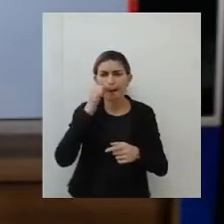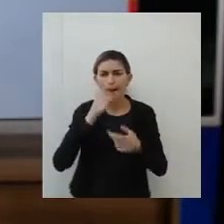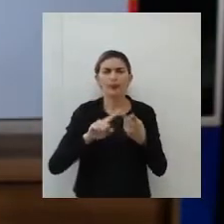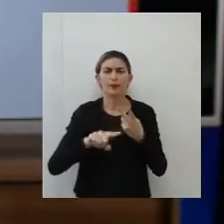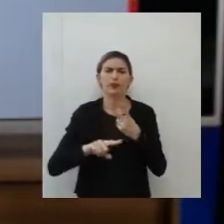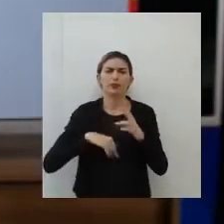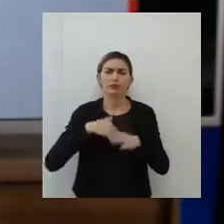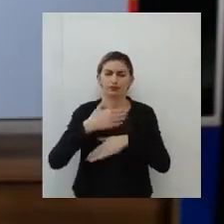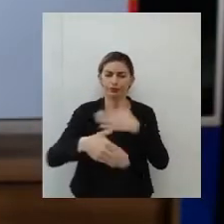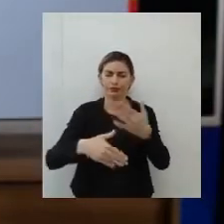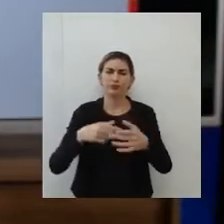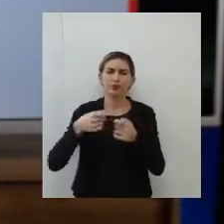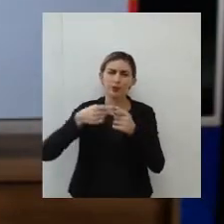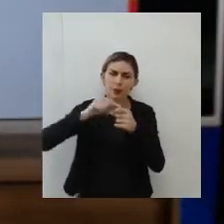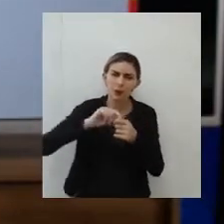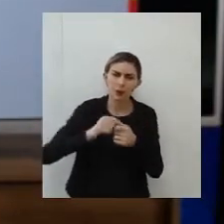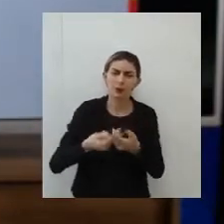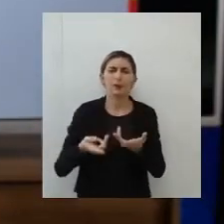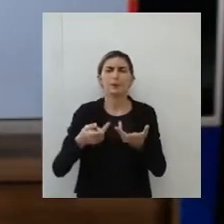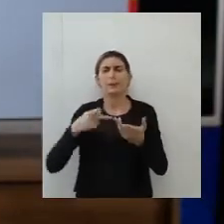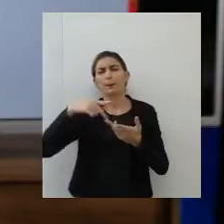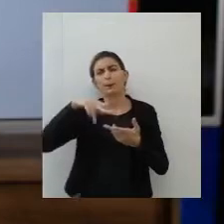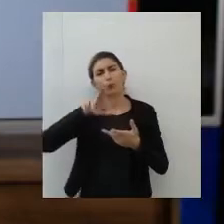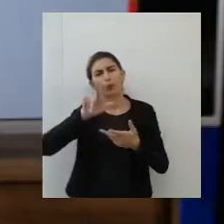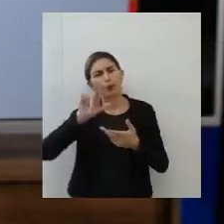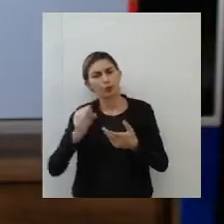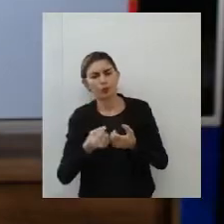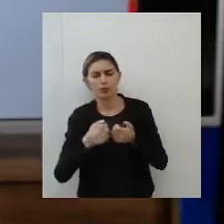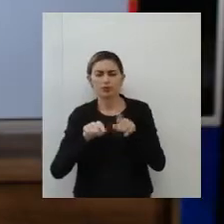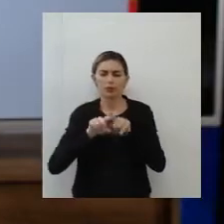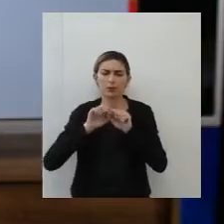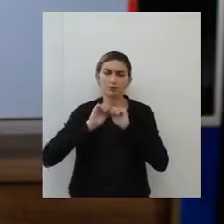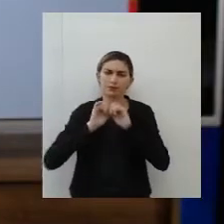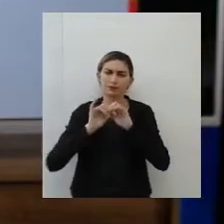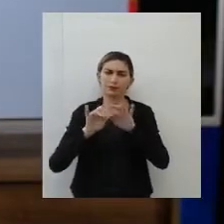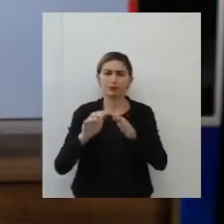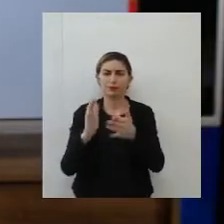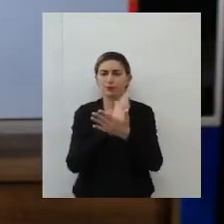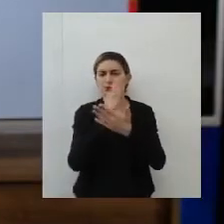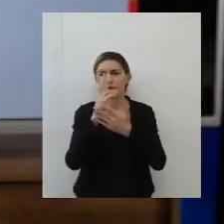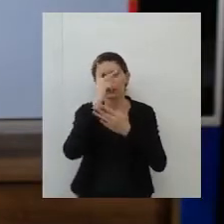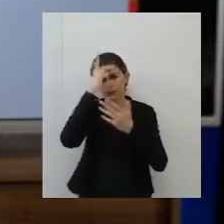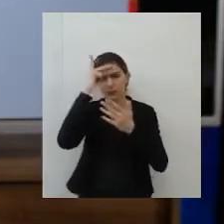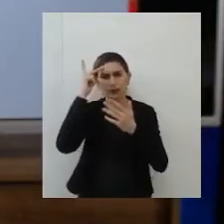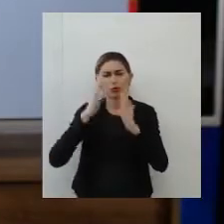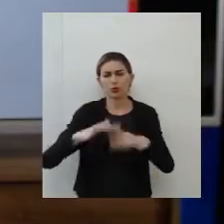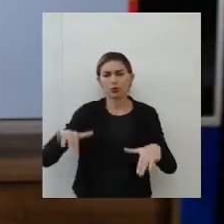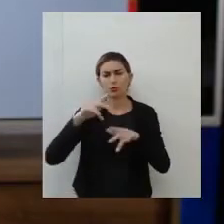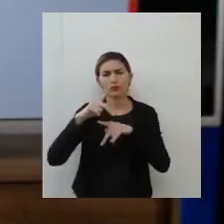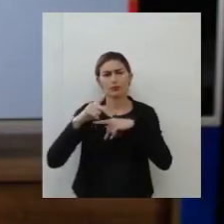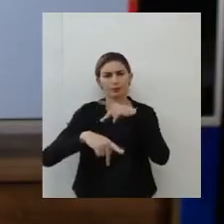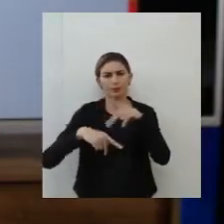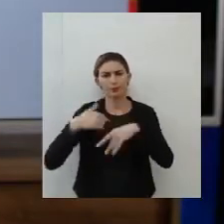consequentemente, das pulgas e da contaminação. Tá? Algumas pessoas, com o passar do tempo, se criou